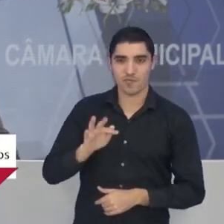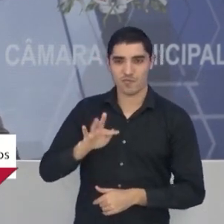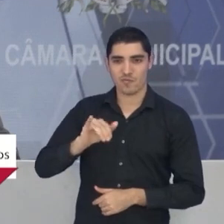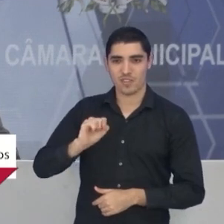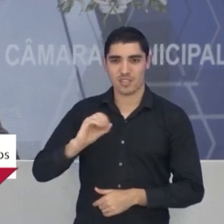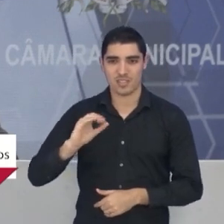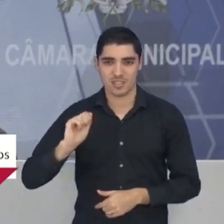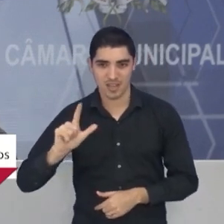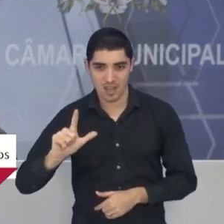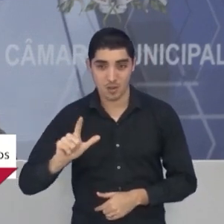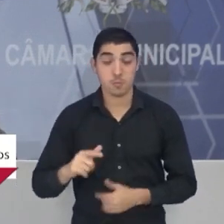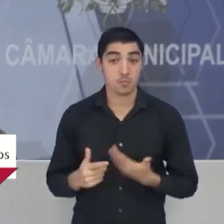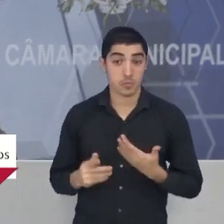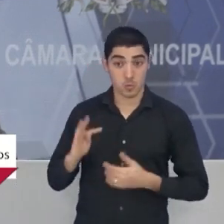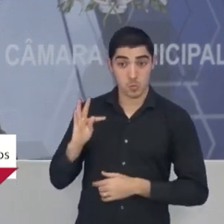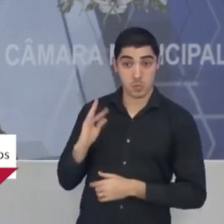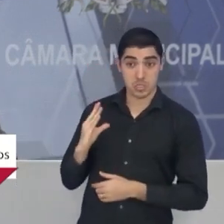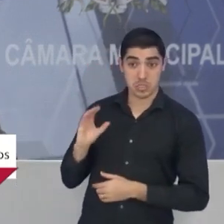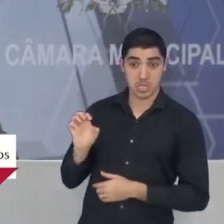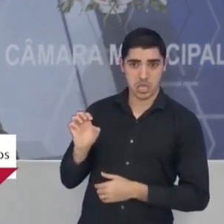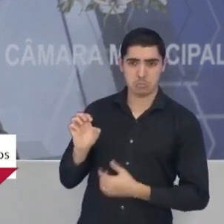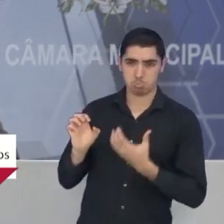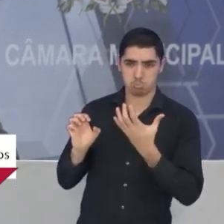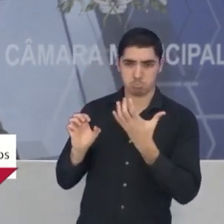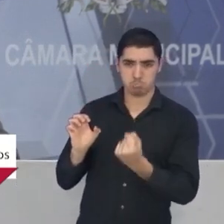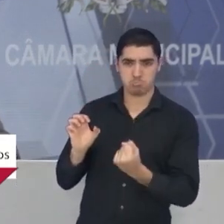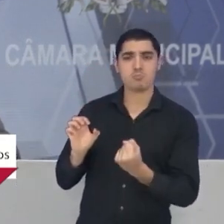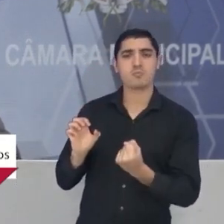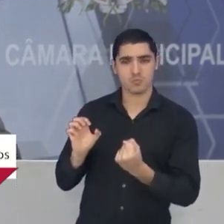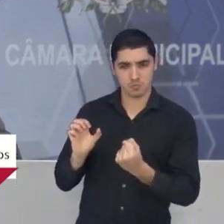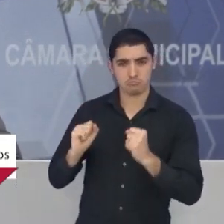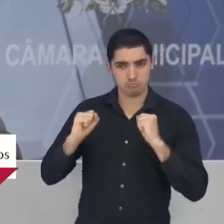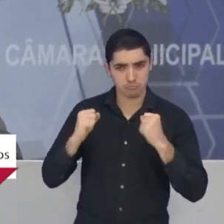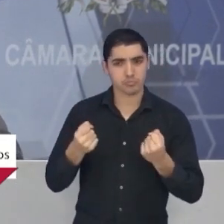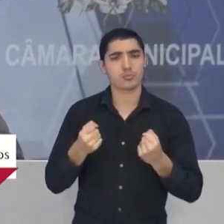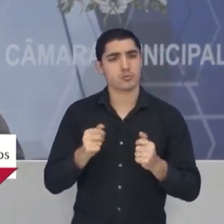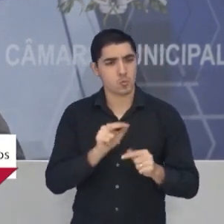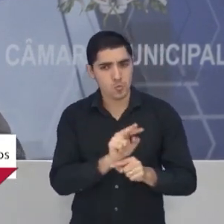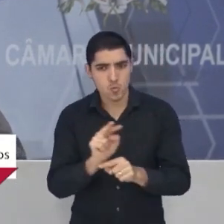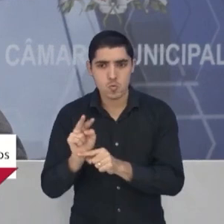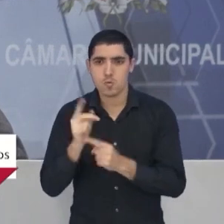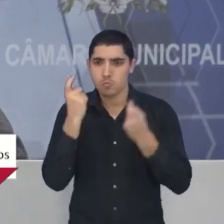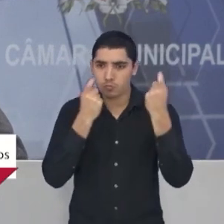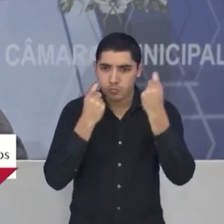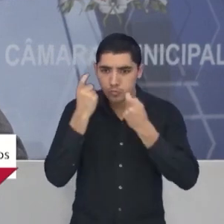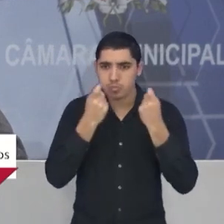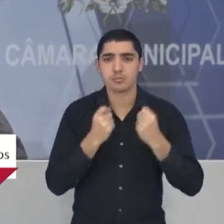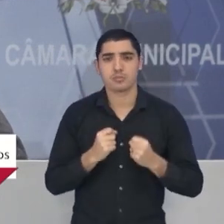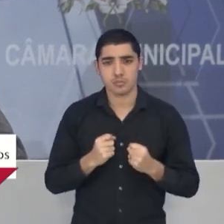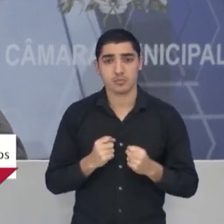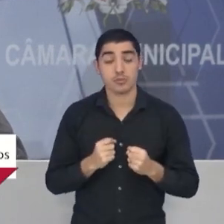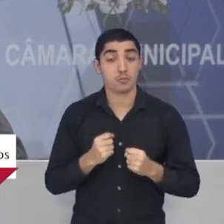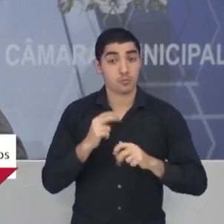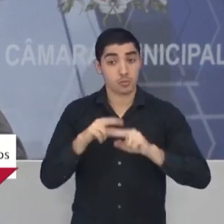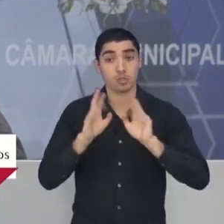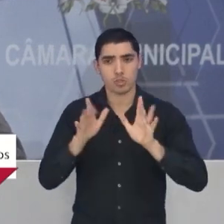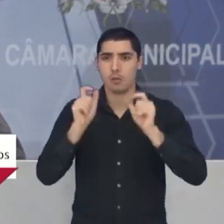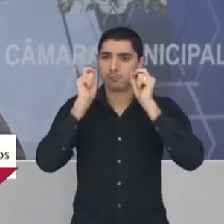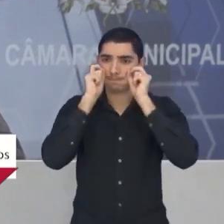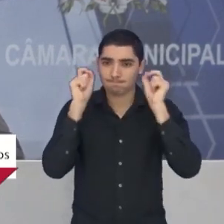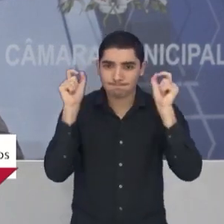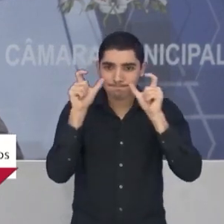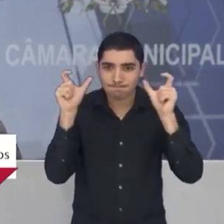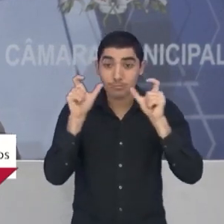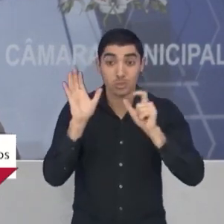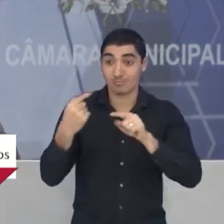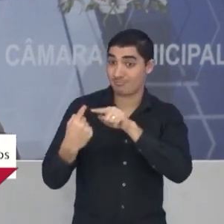Contas abraçou essa diretriz não tinha como ser diferente emitiu alertas Desde o ano de